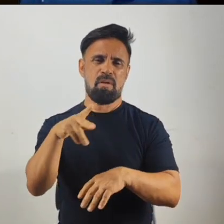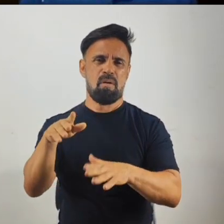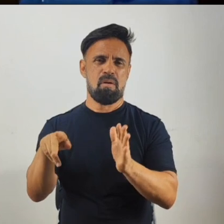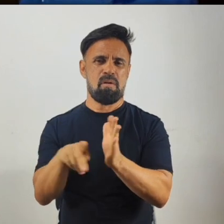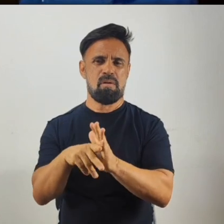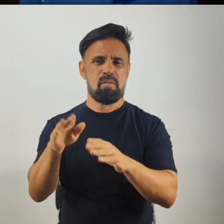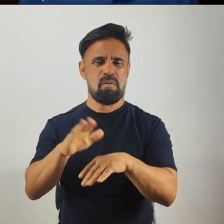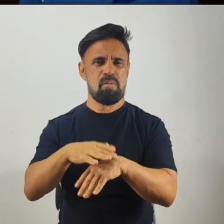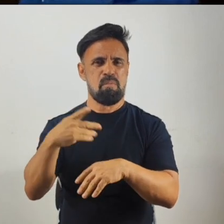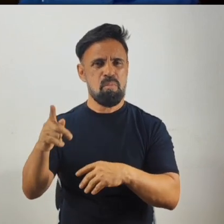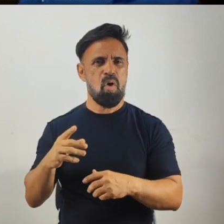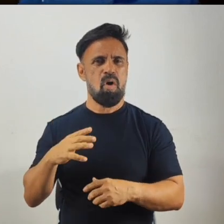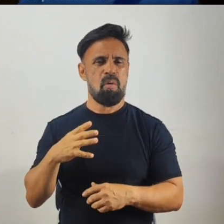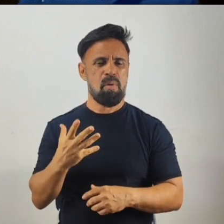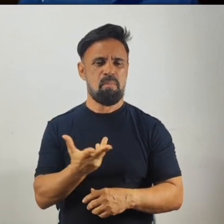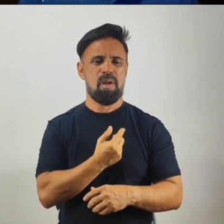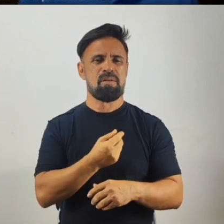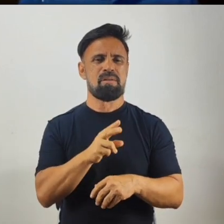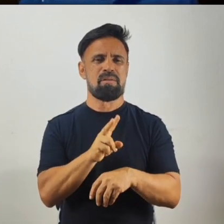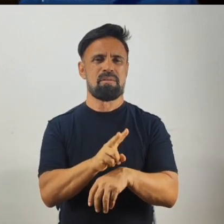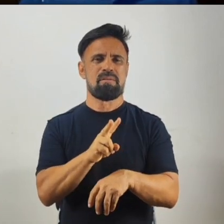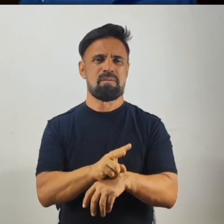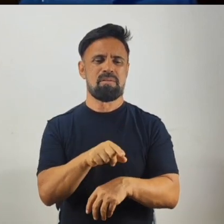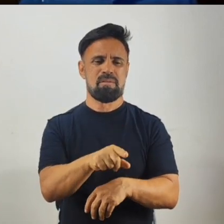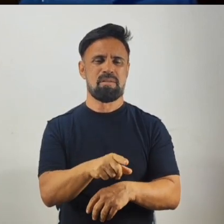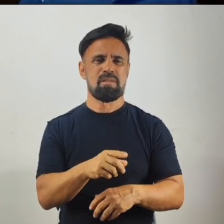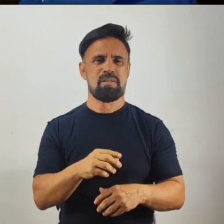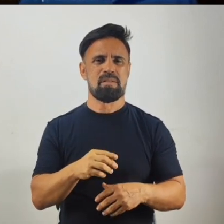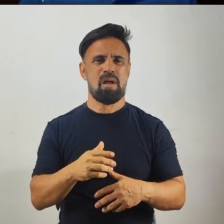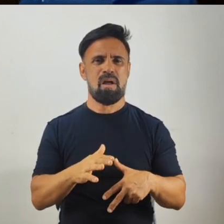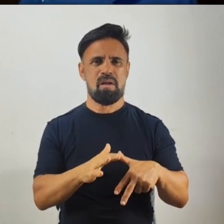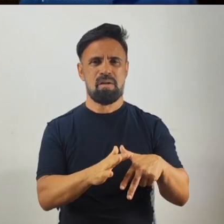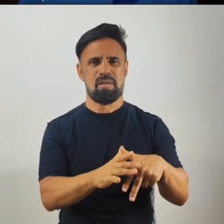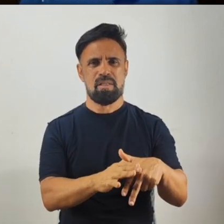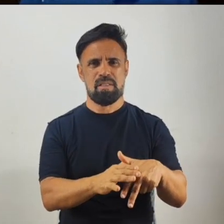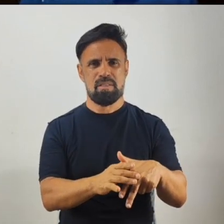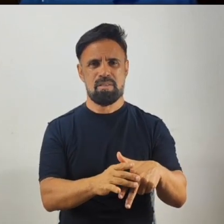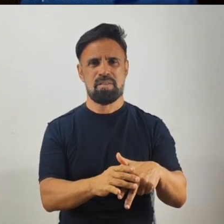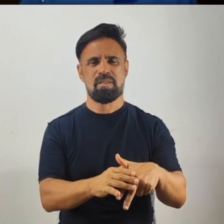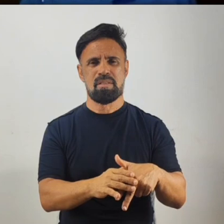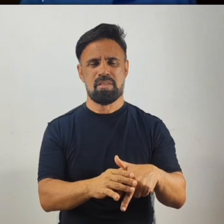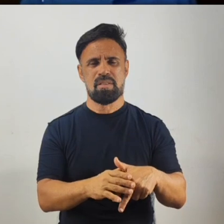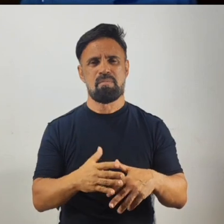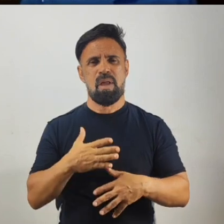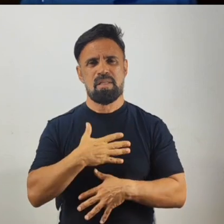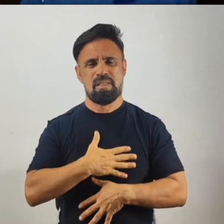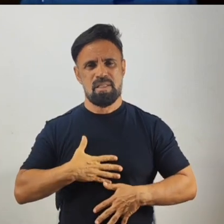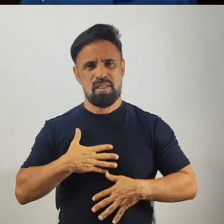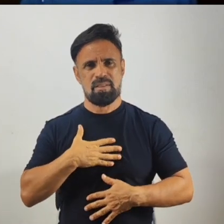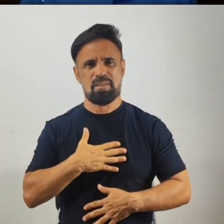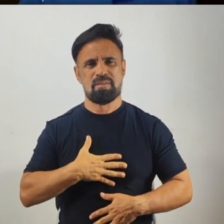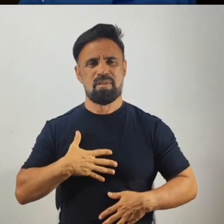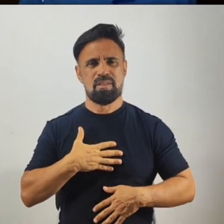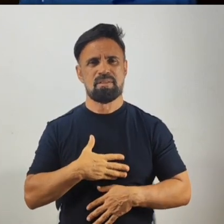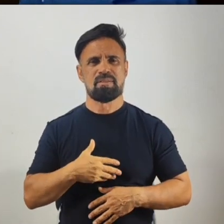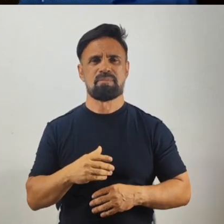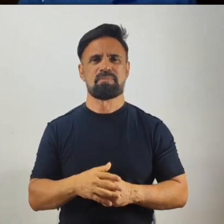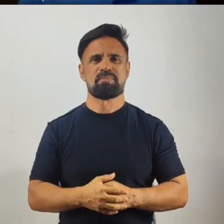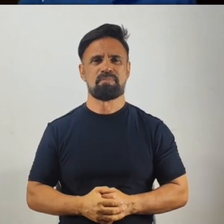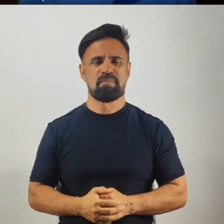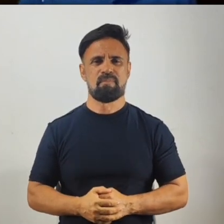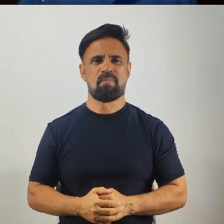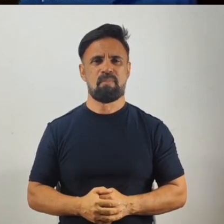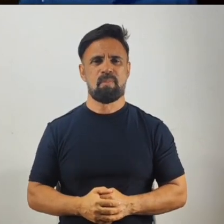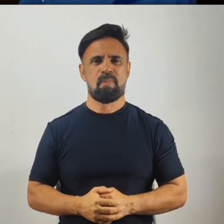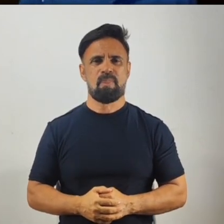familiares sejam esses que vão salvaguardar essas boas práticas para que a